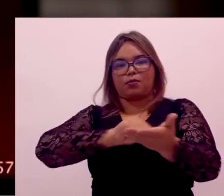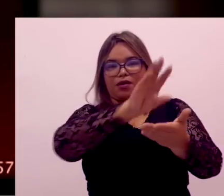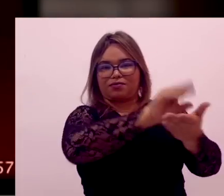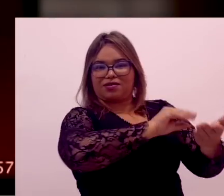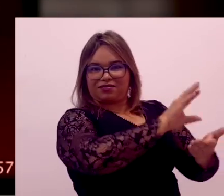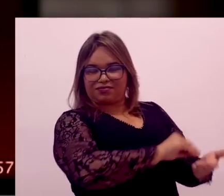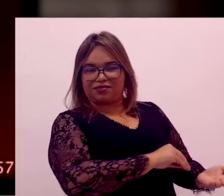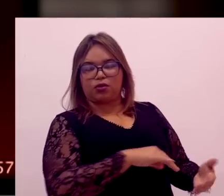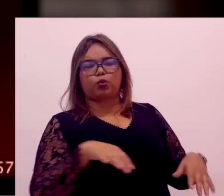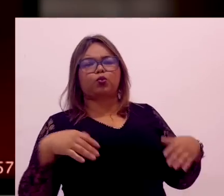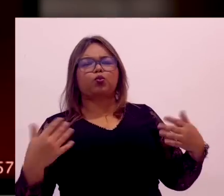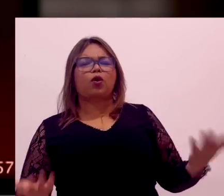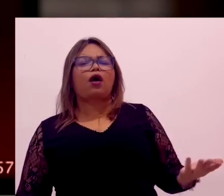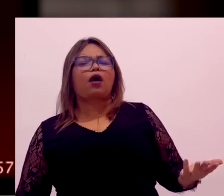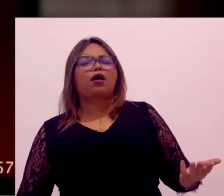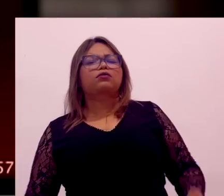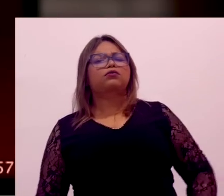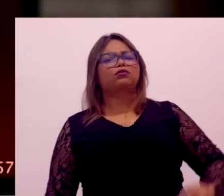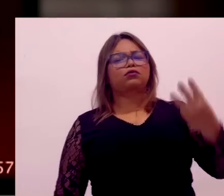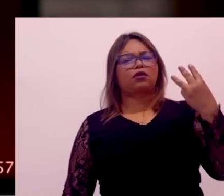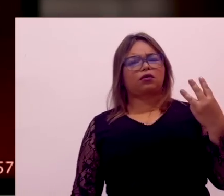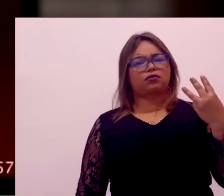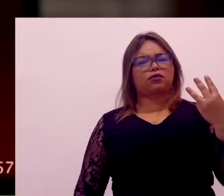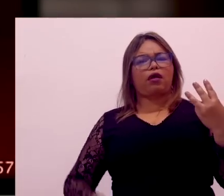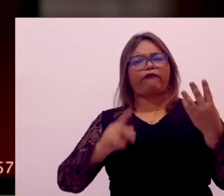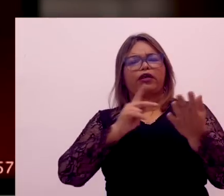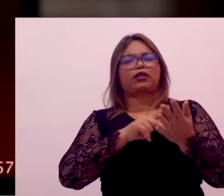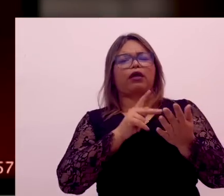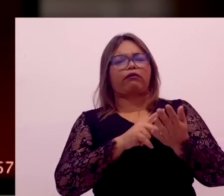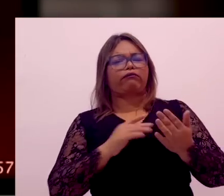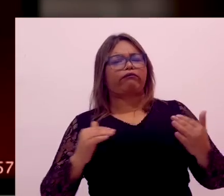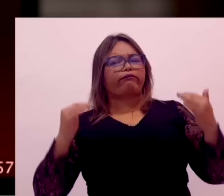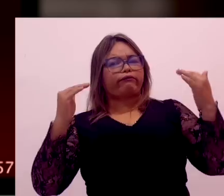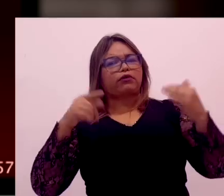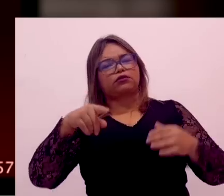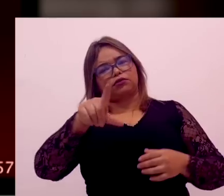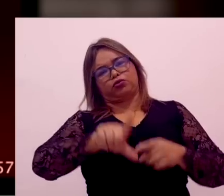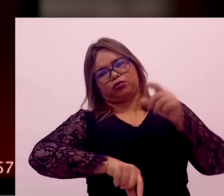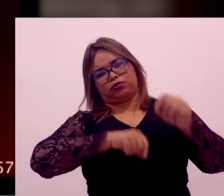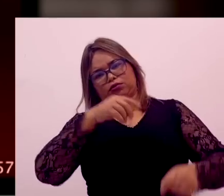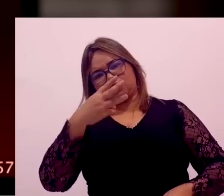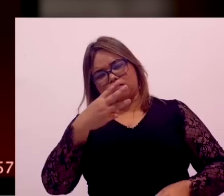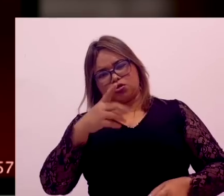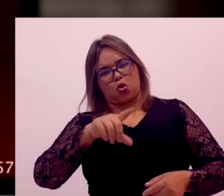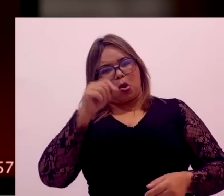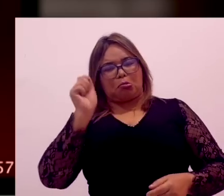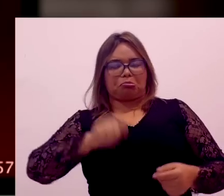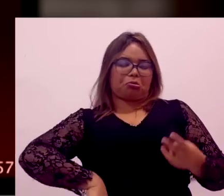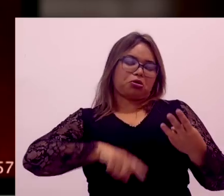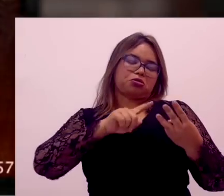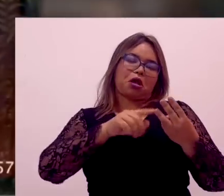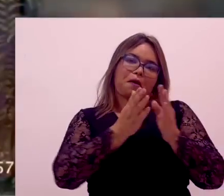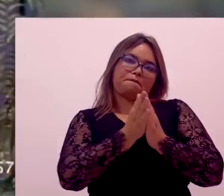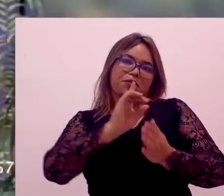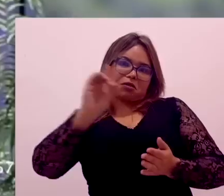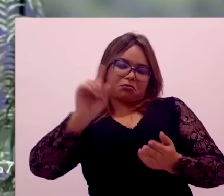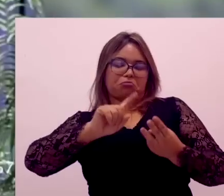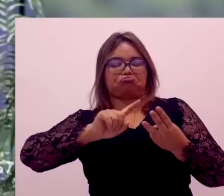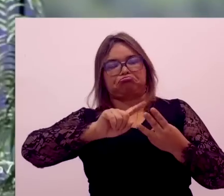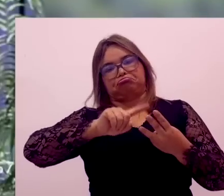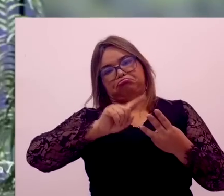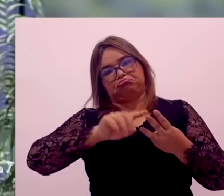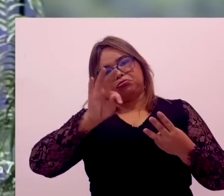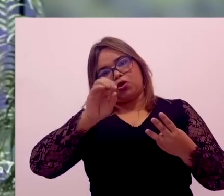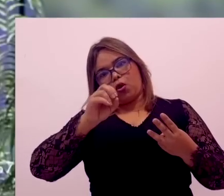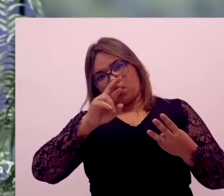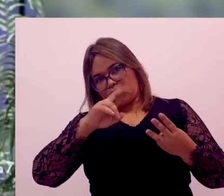você tem 3 escolhas. Pode ser a Bíblia, pode ser o Pentateuco, pode ser o Corão. Eu não vou revelar hoje à noite, mas